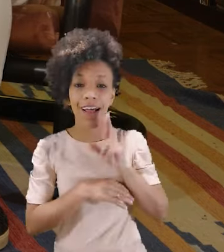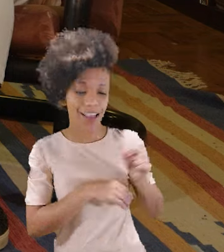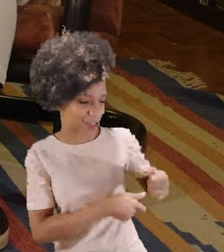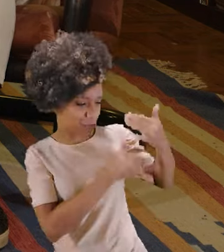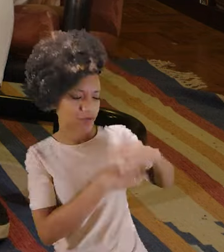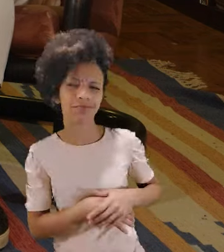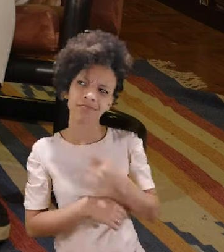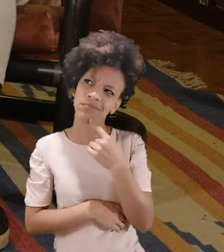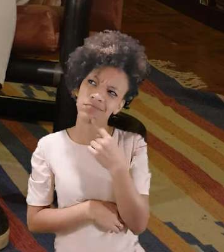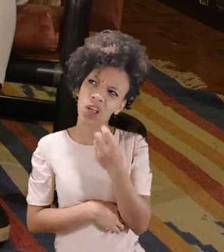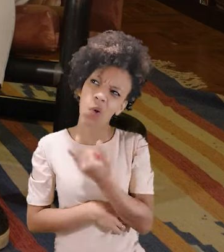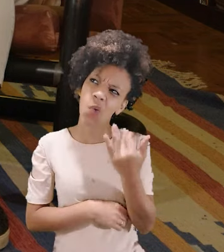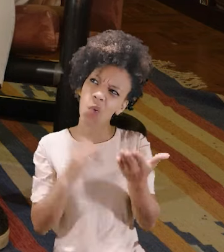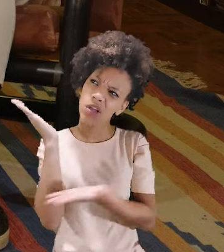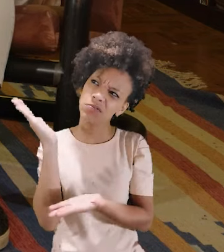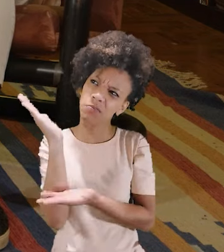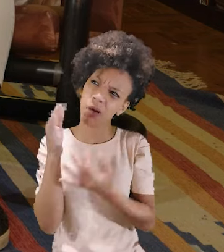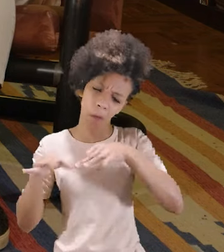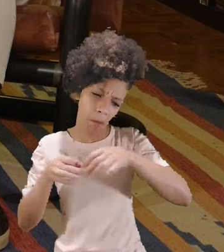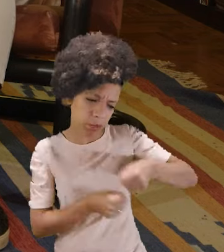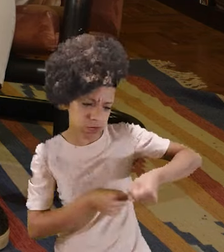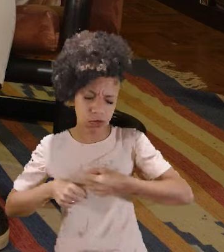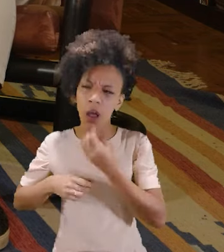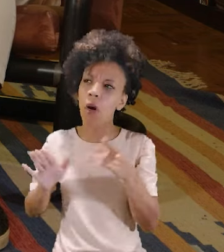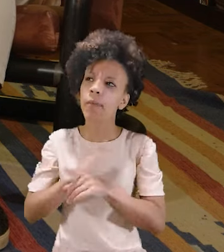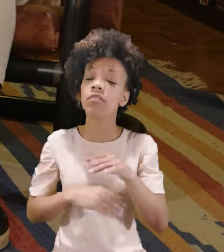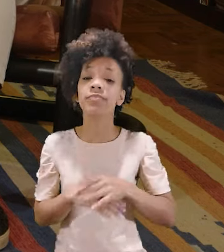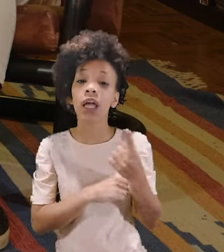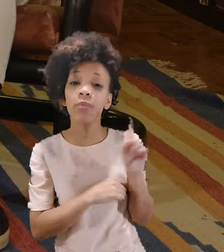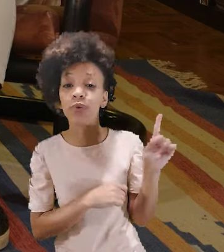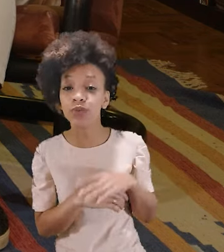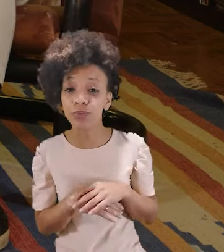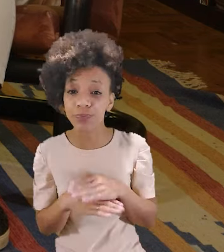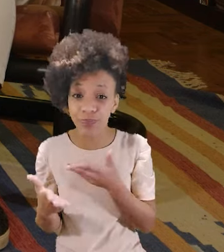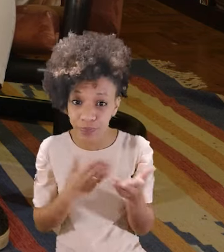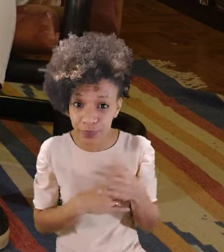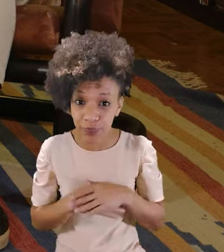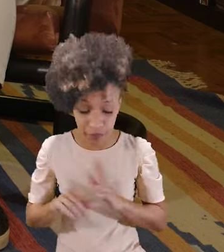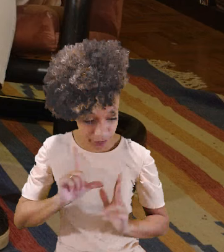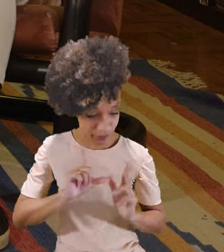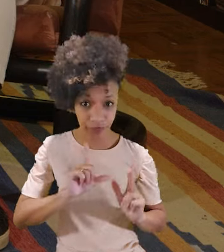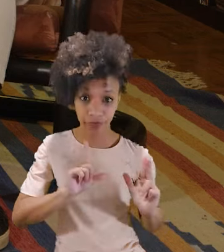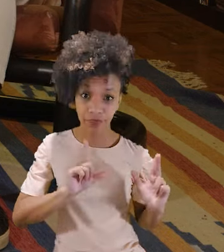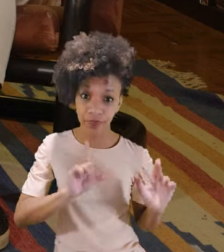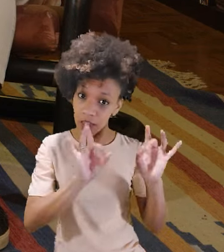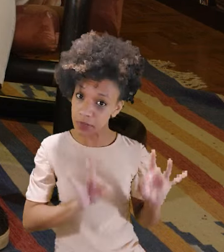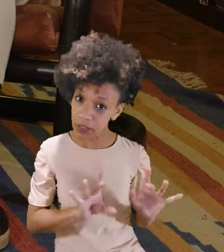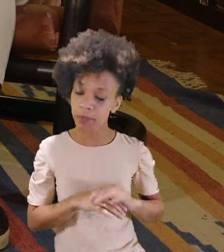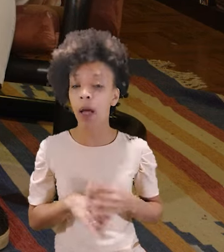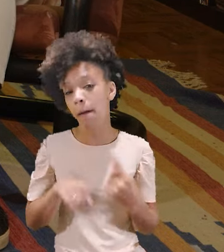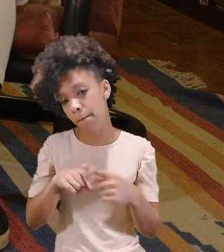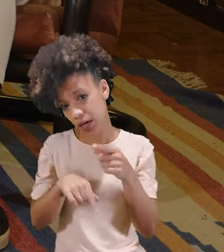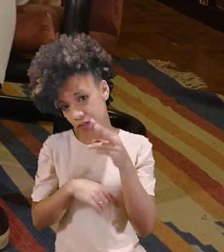responde aí eu acho que com quantos paus faz uma canoa é uma boa é uma boa questão e por último gente eu tô com um canal de cortes calma